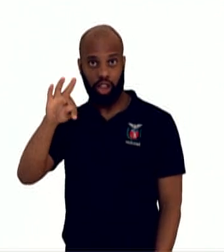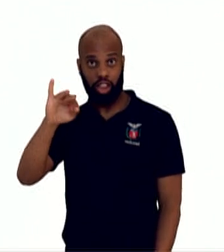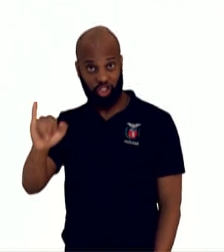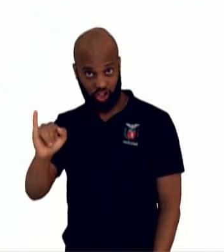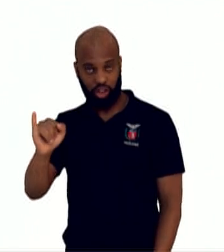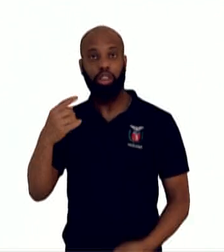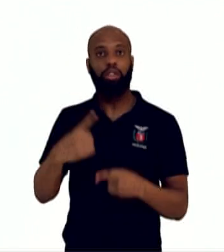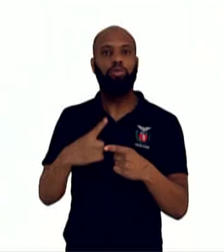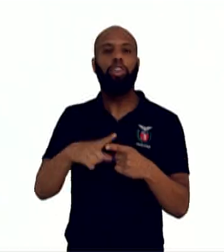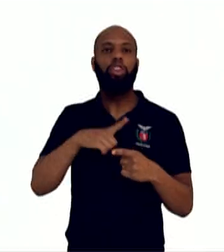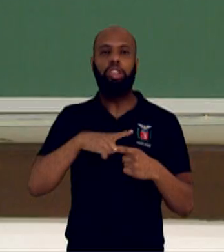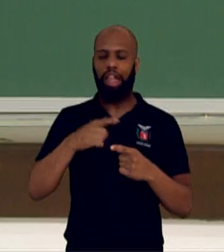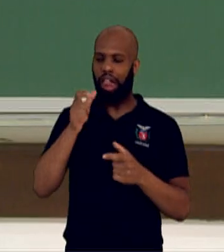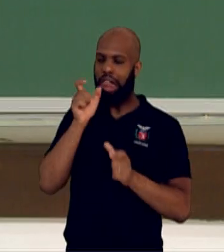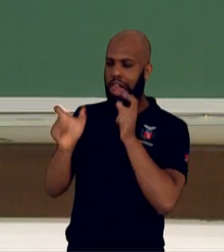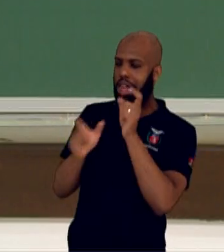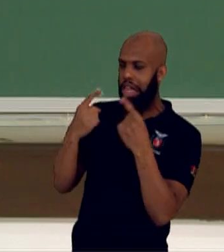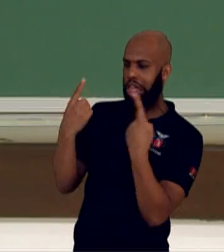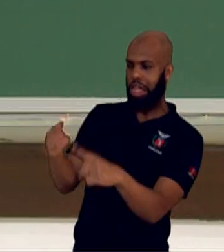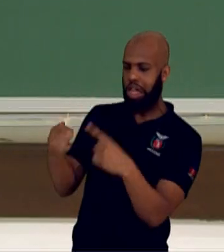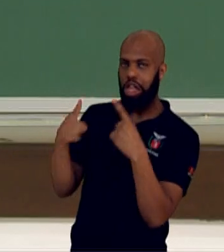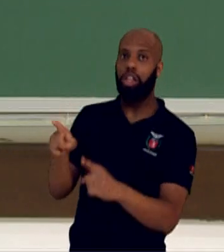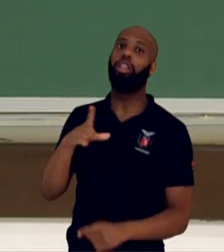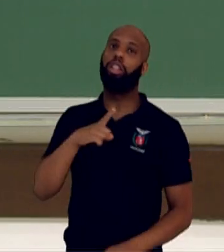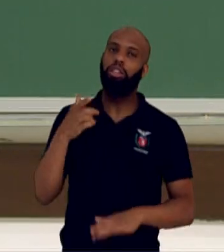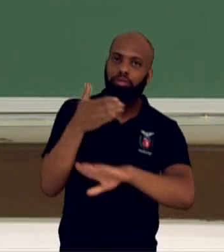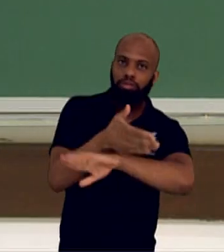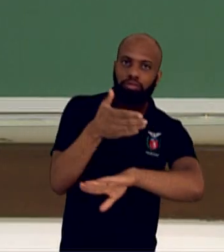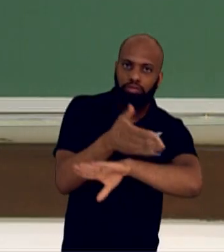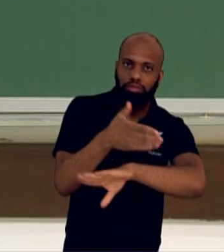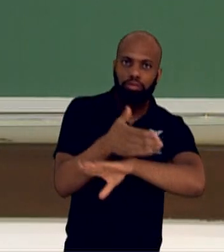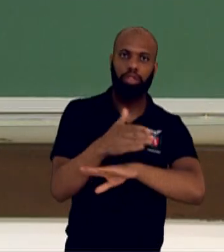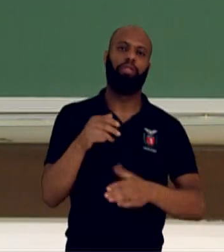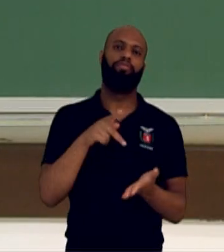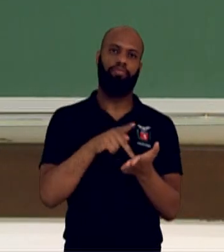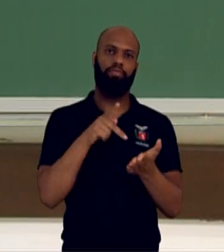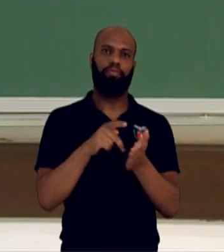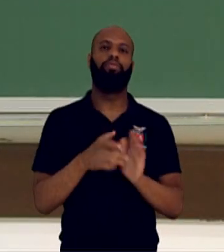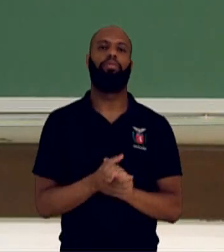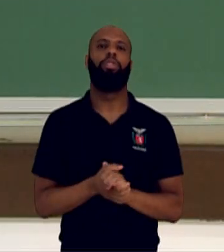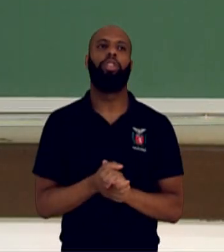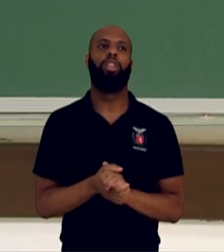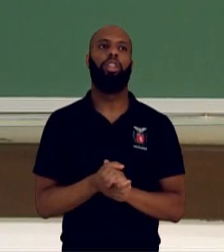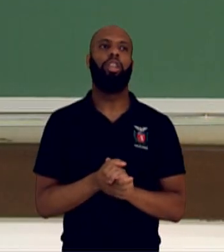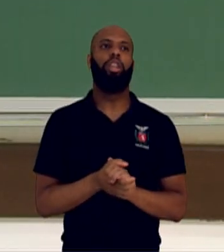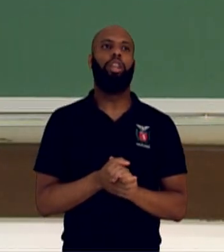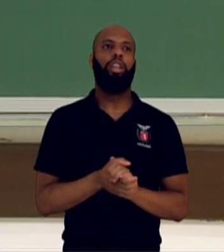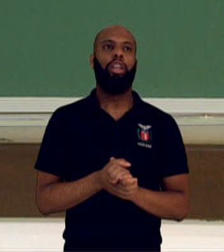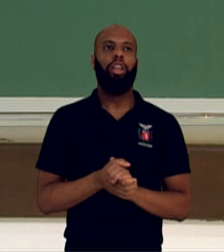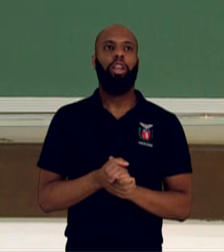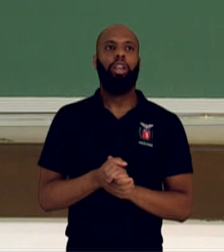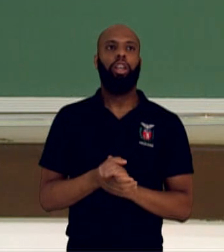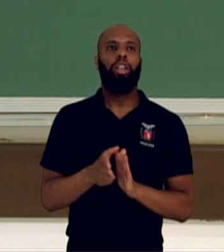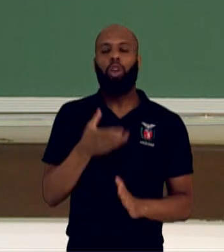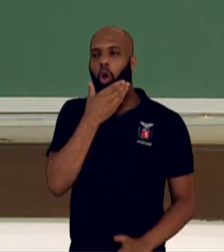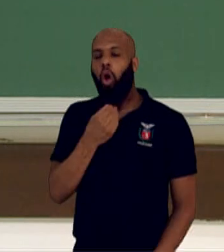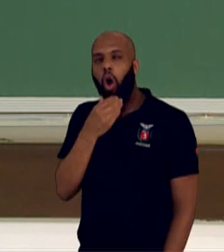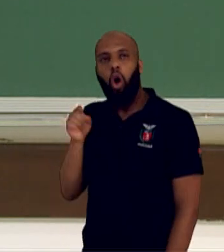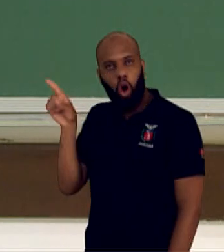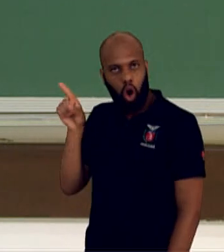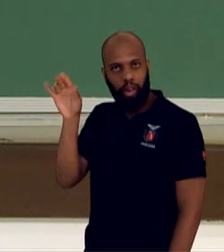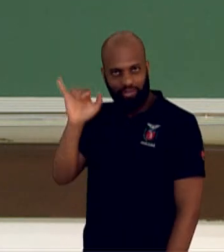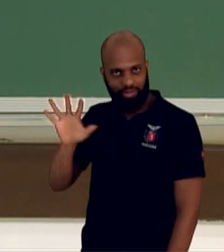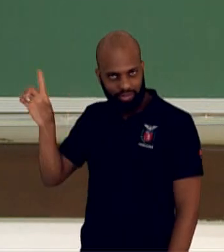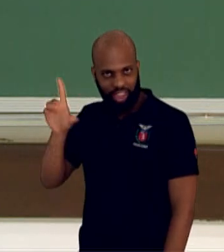1917, a sua exposição. Tinha que participar, é claro, né? Então, o Di Cavalcanti, que eu comentei sobre ele